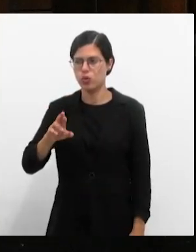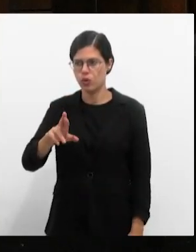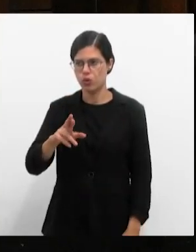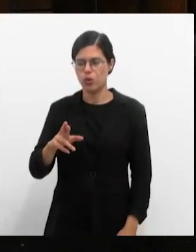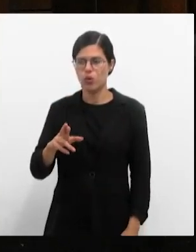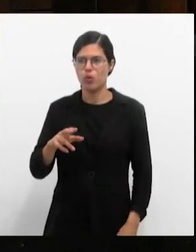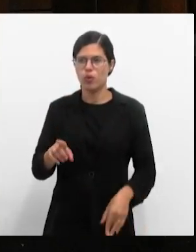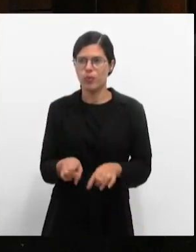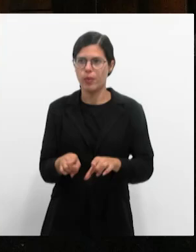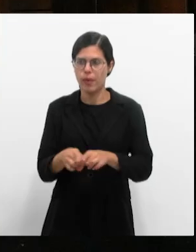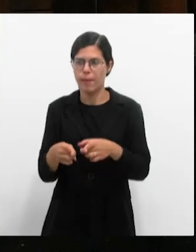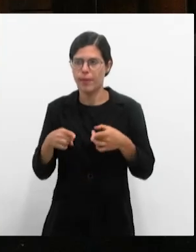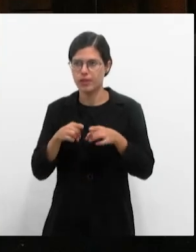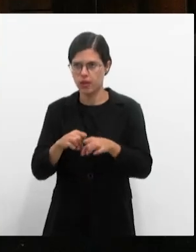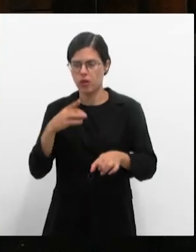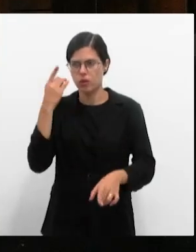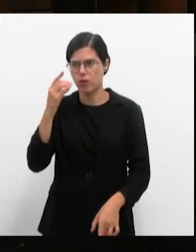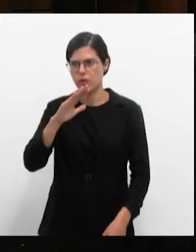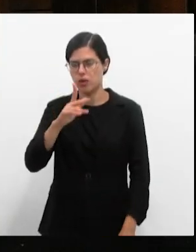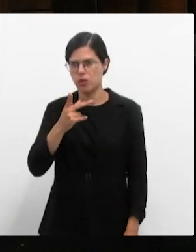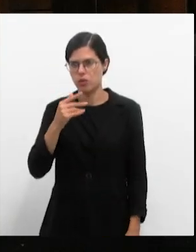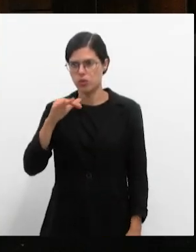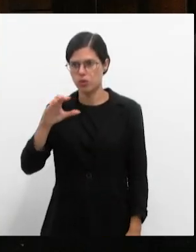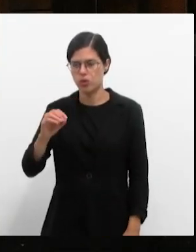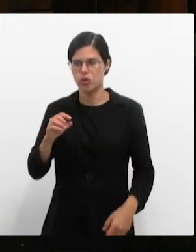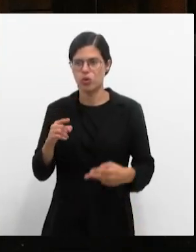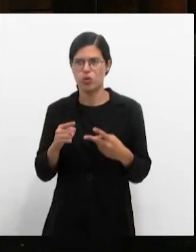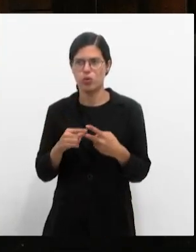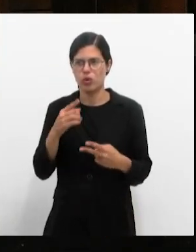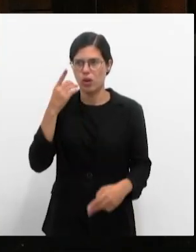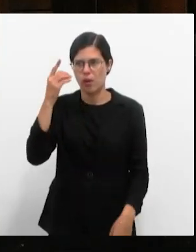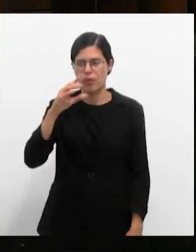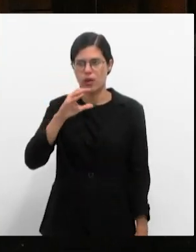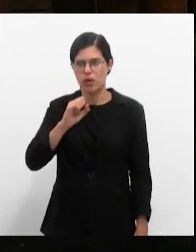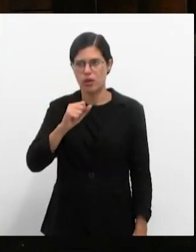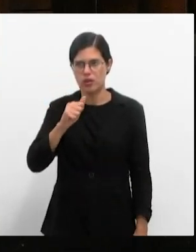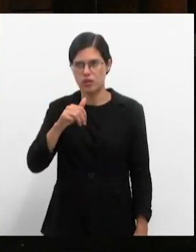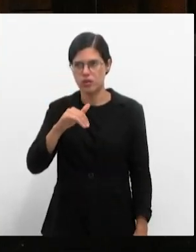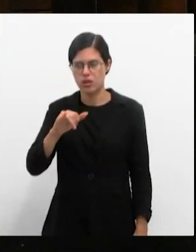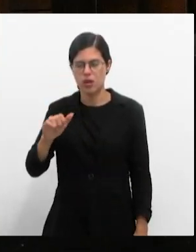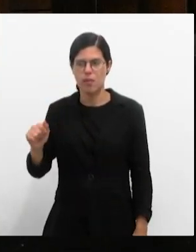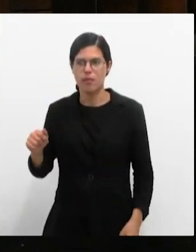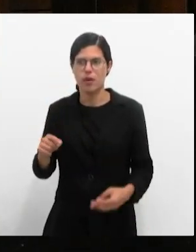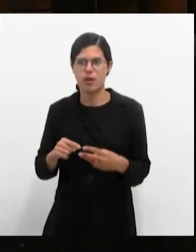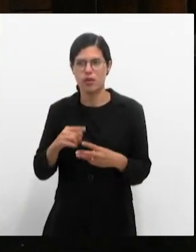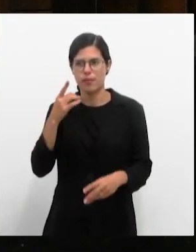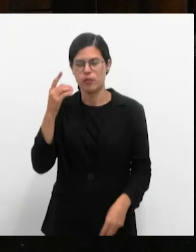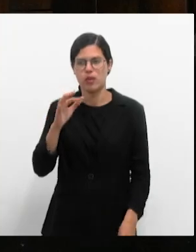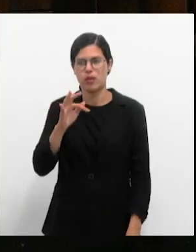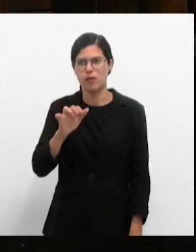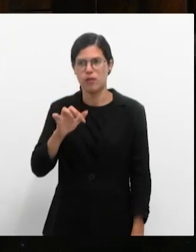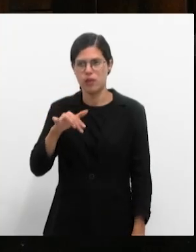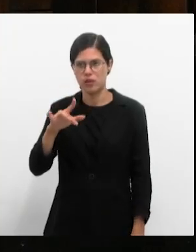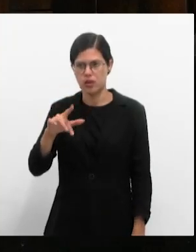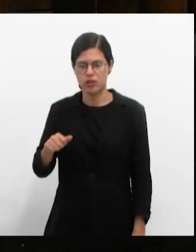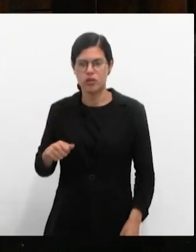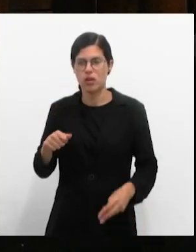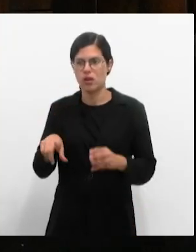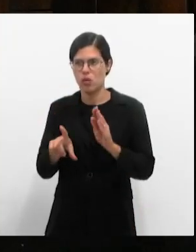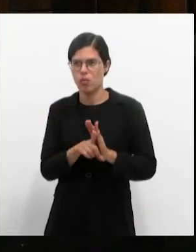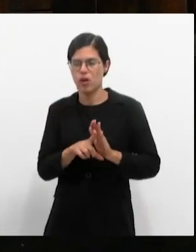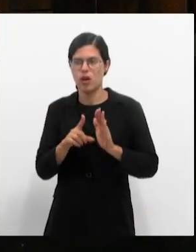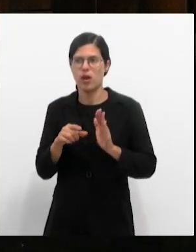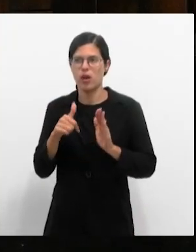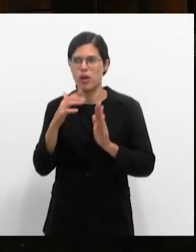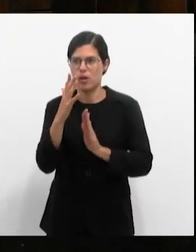Alencar, da deputada Sâmia Bonfim e da deputada Fernanda Melchione, que é uma lei correlata, inspirada na